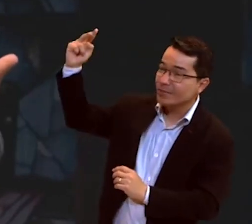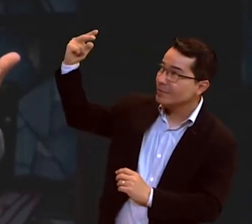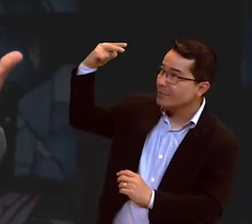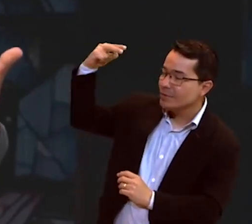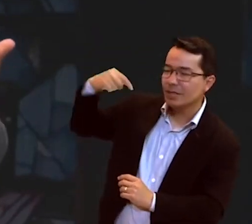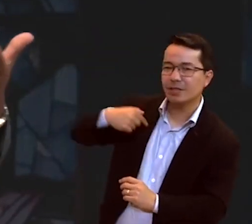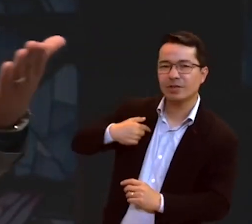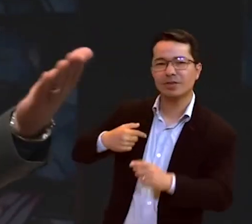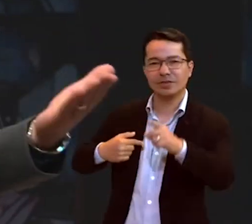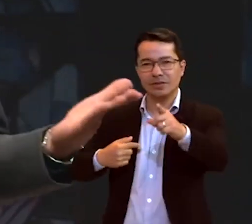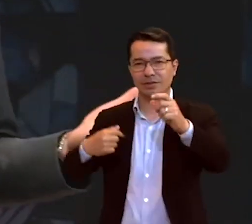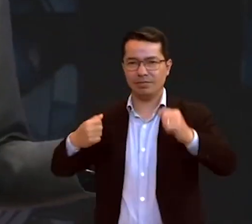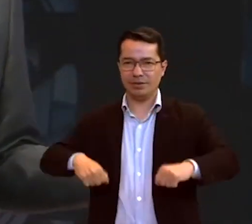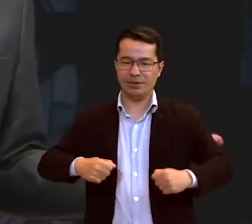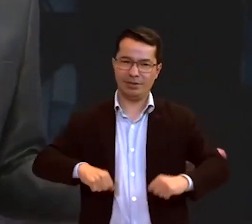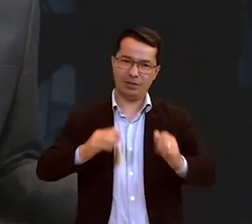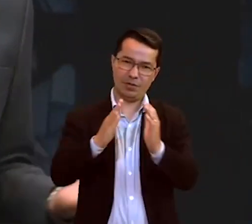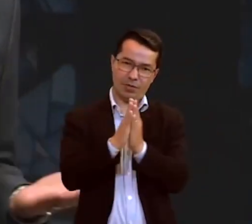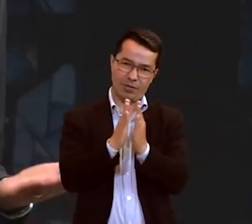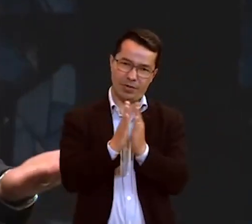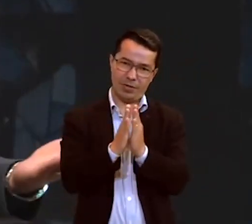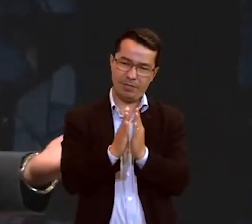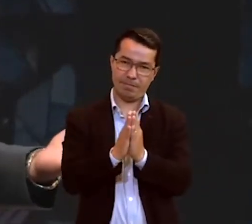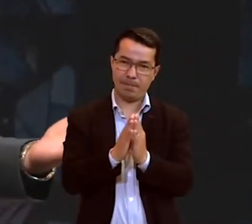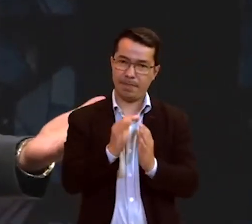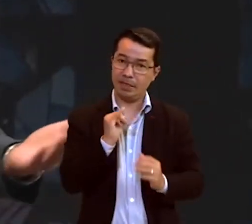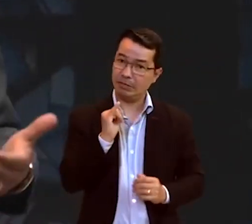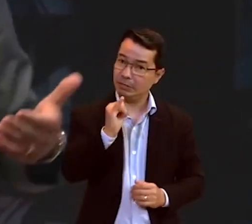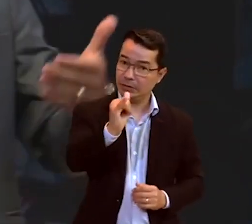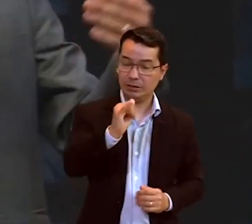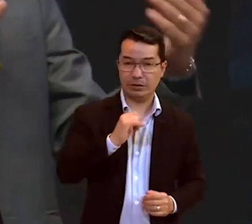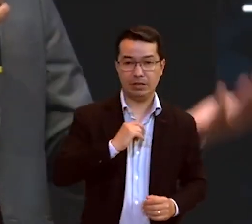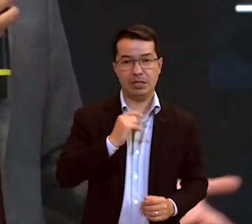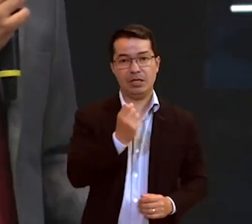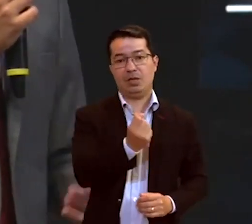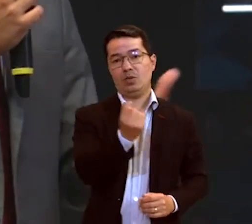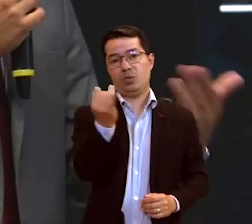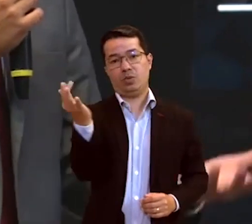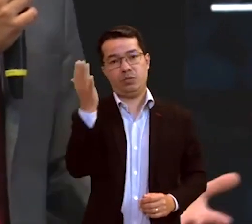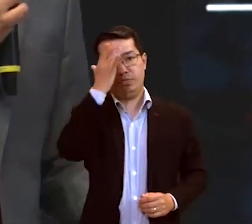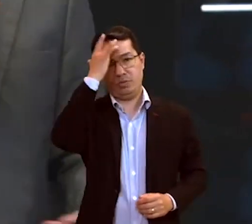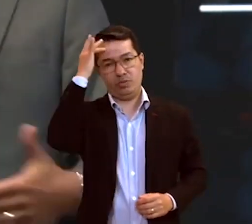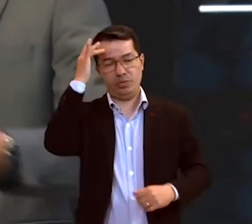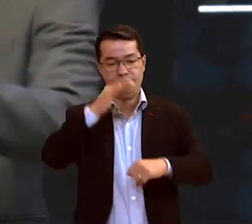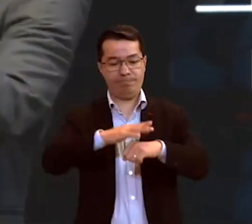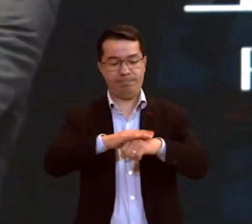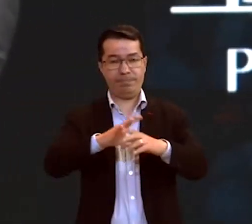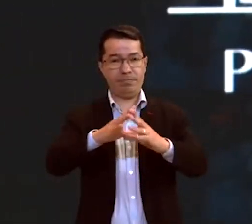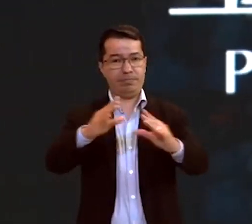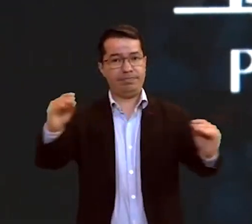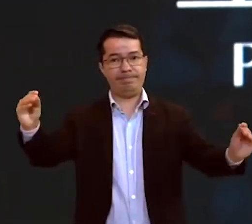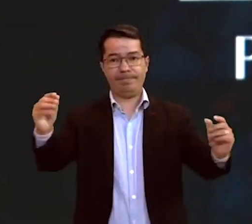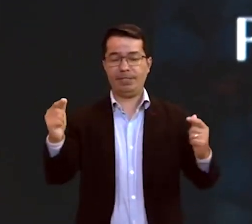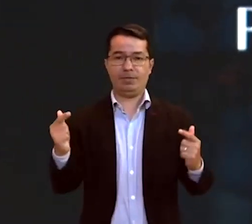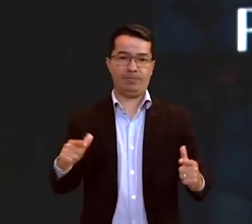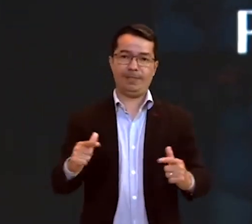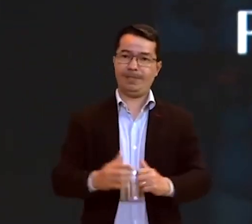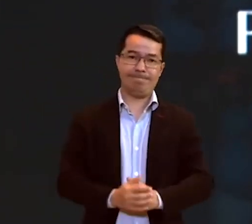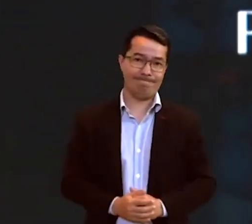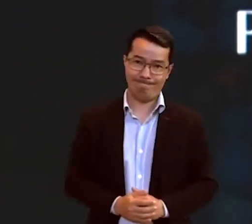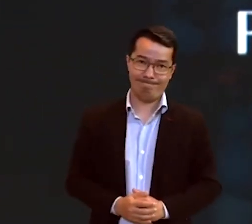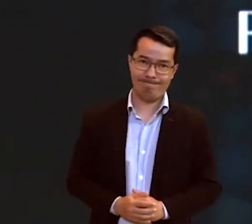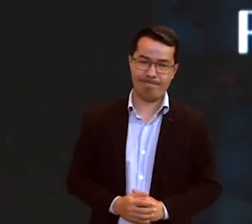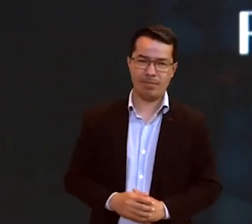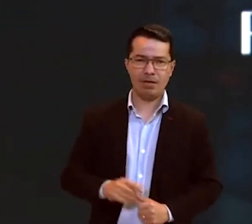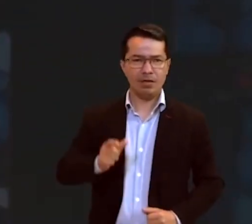orar. Algumas pessoas não vão ser curadas. E Deus vai trabalhar de outra forma, são coisas que a gente vai entender na eternidade.